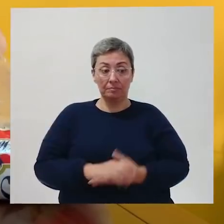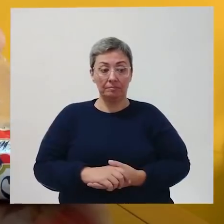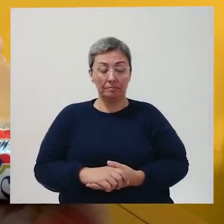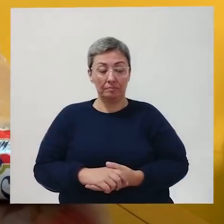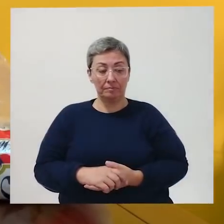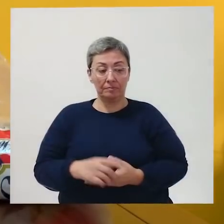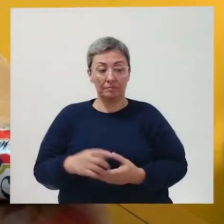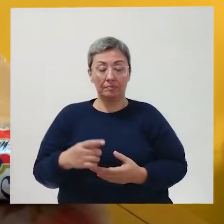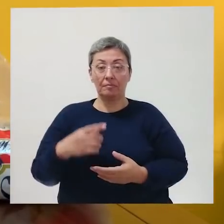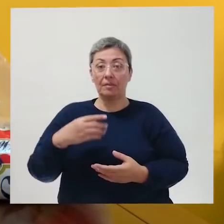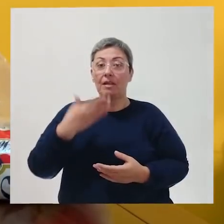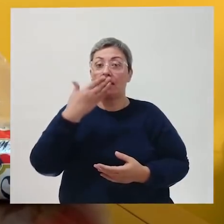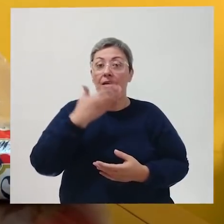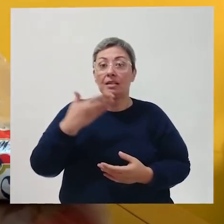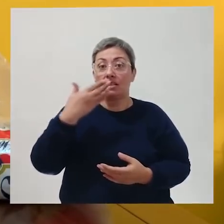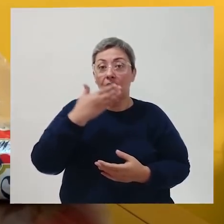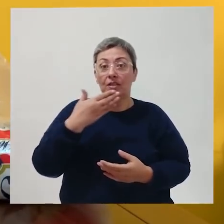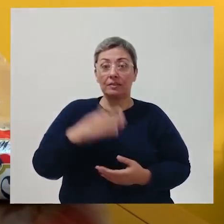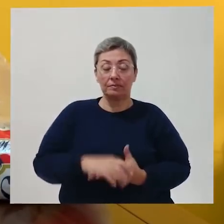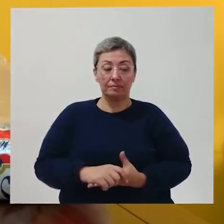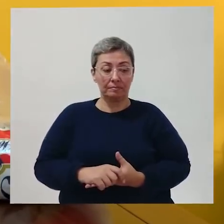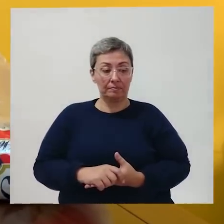básica. Fala, açúcar.